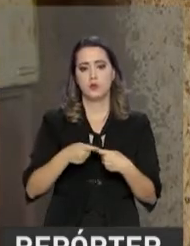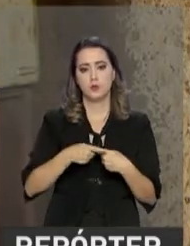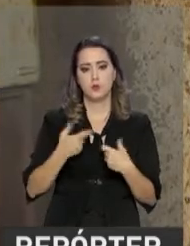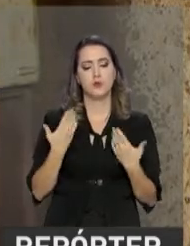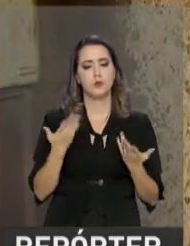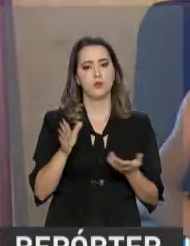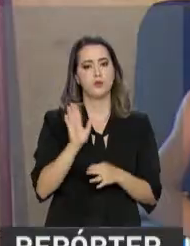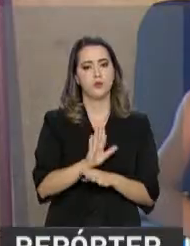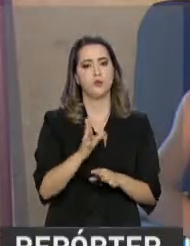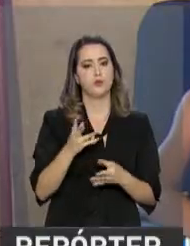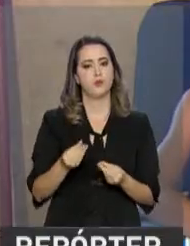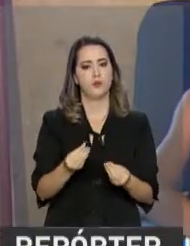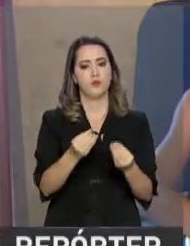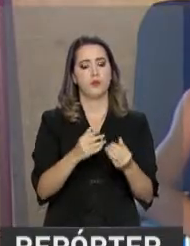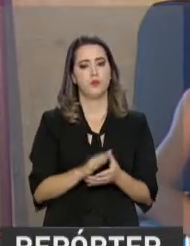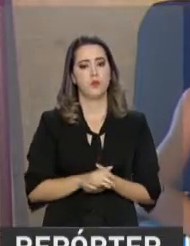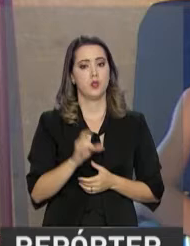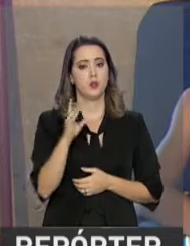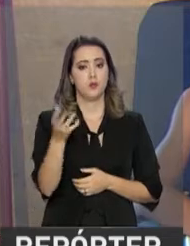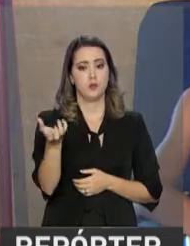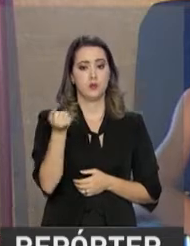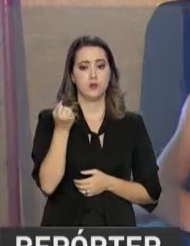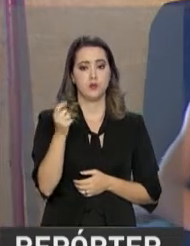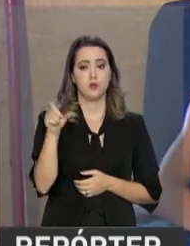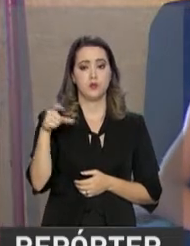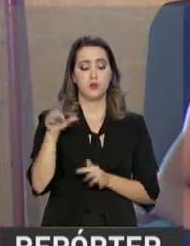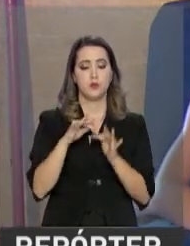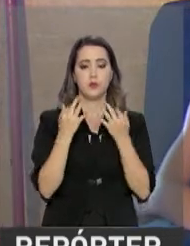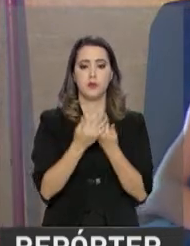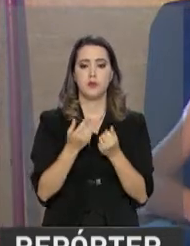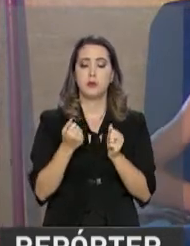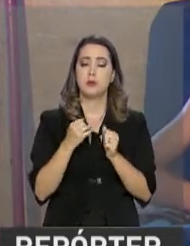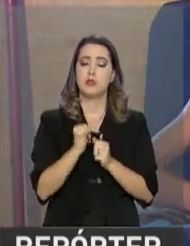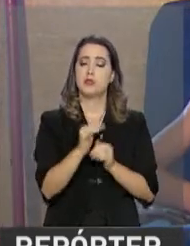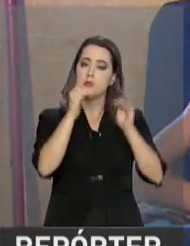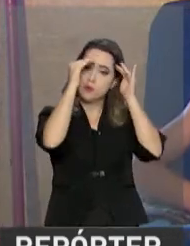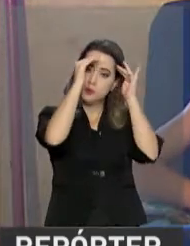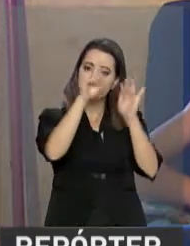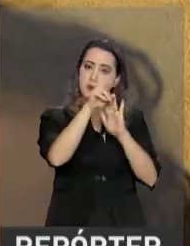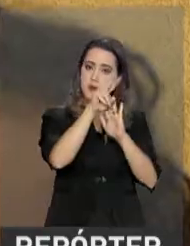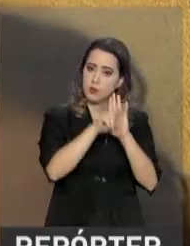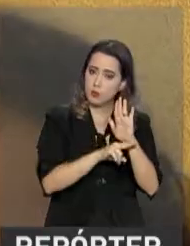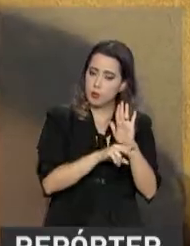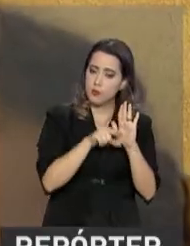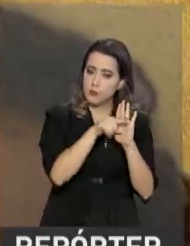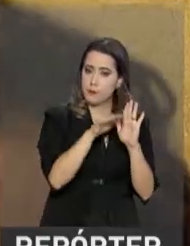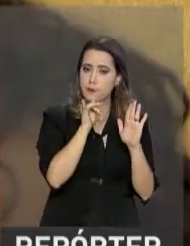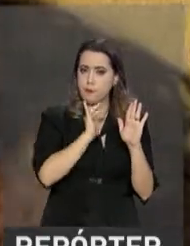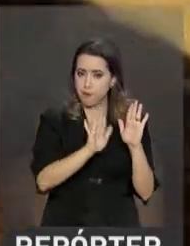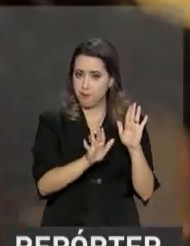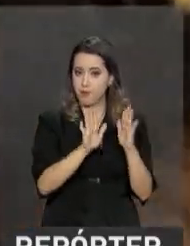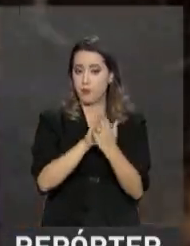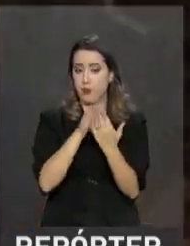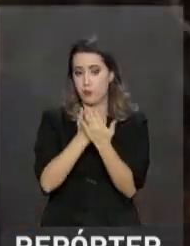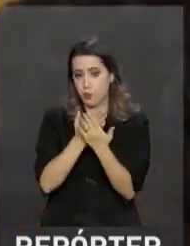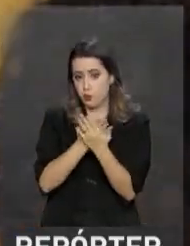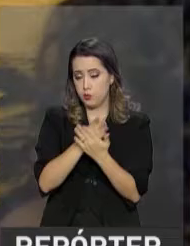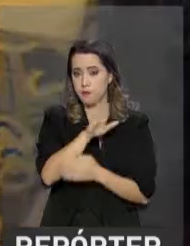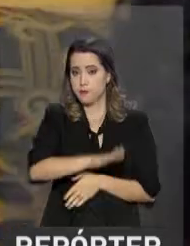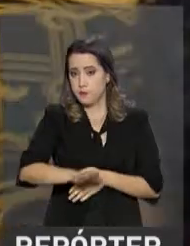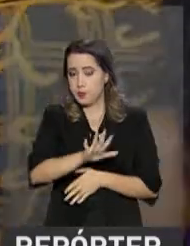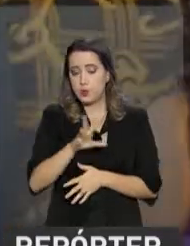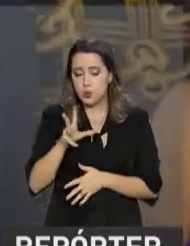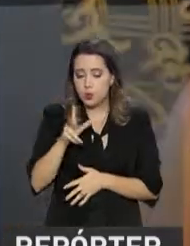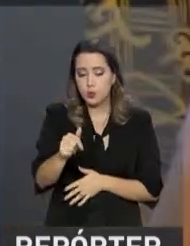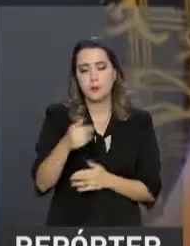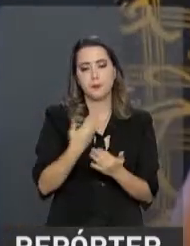muito a família só recebe o dinheiro regularmente se cumprir alguns compromissos como manter as crianças na escola e